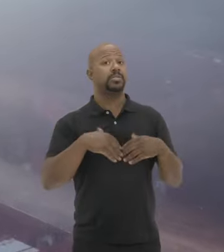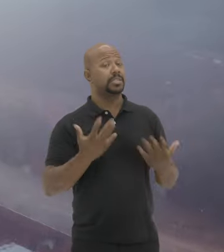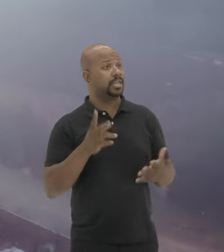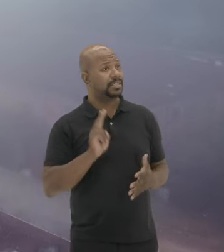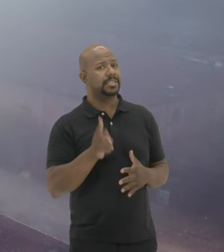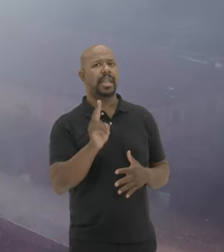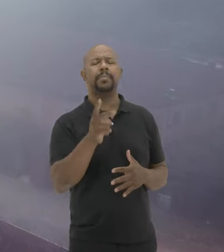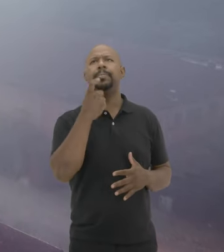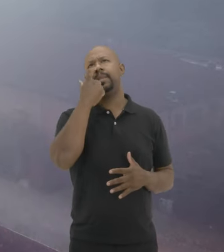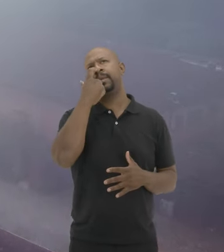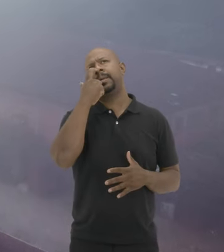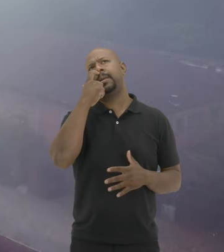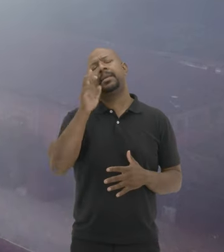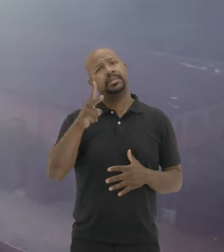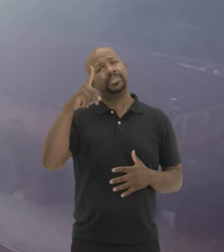E